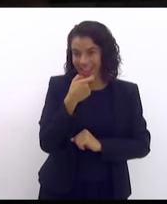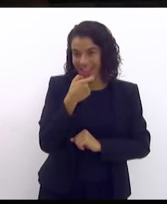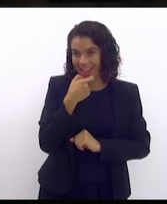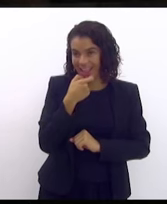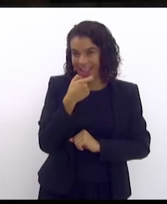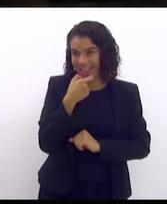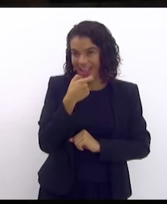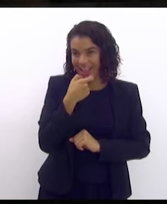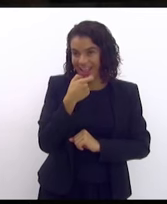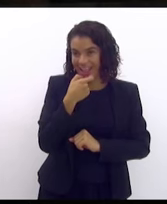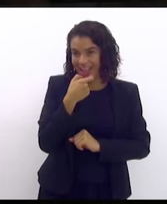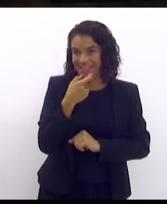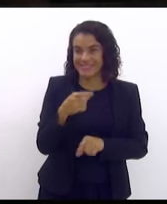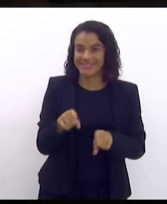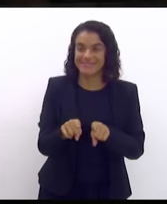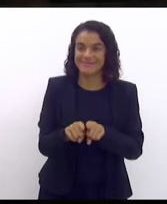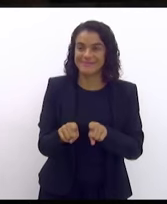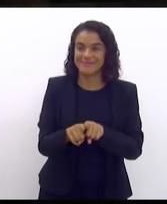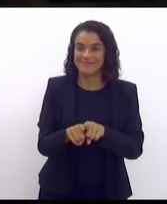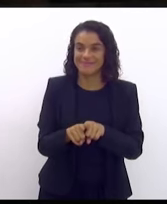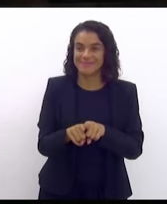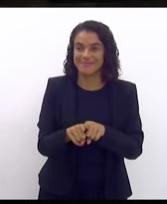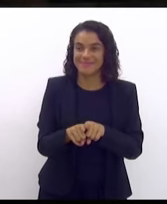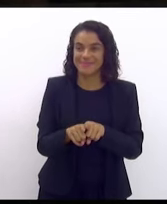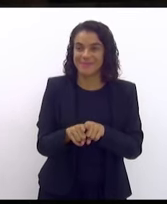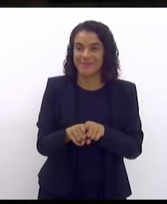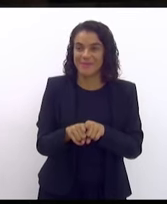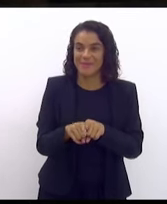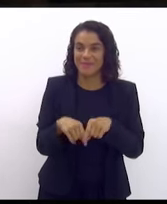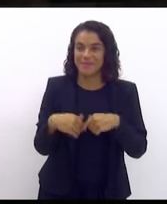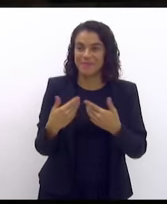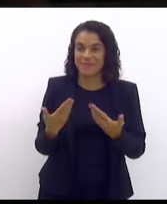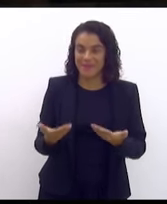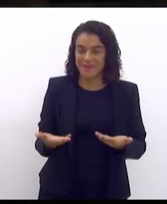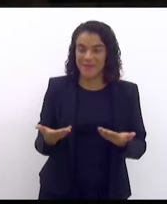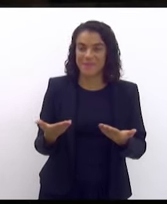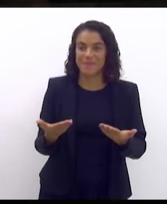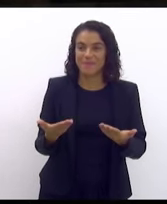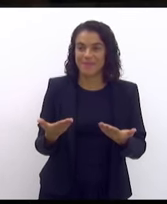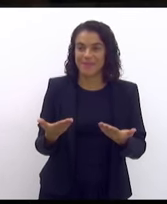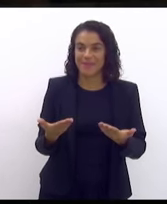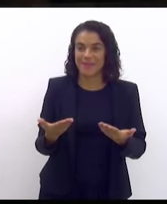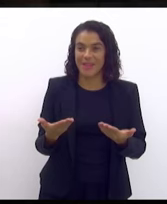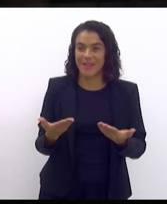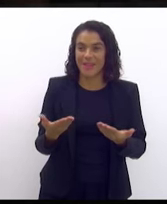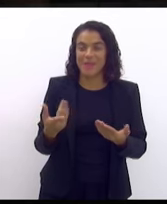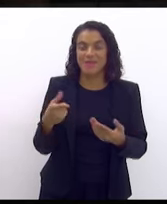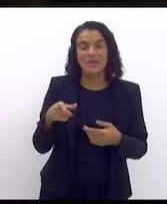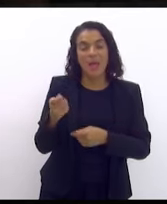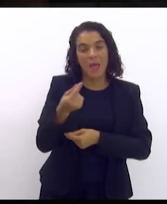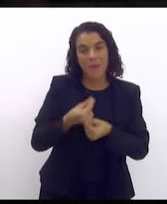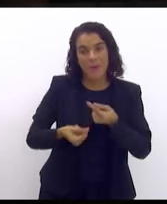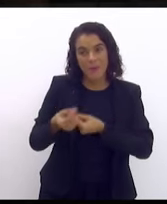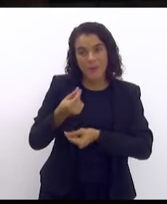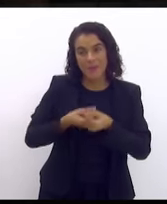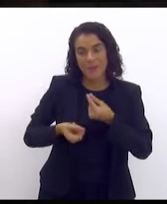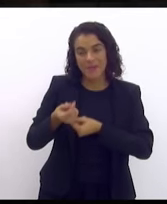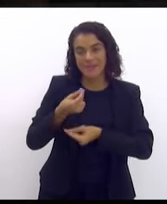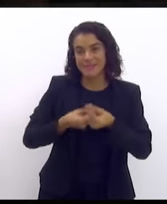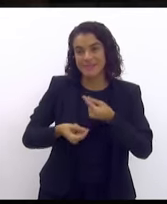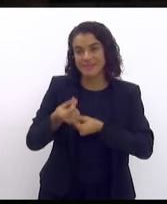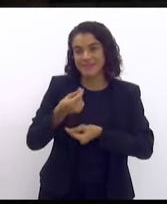não quis invadir o Brasil porque fazia a dominação Econômica senhor